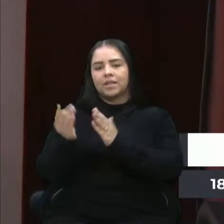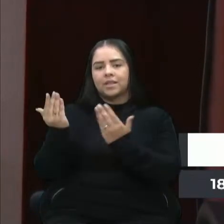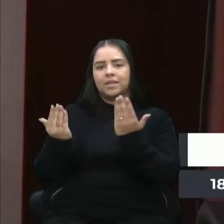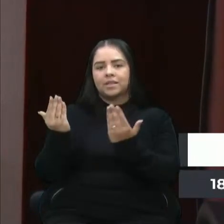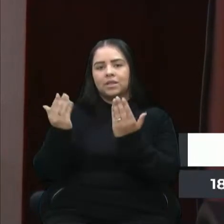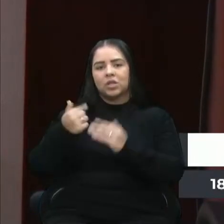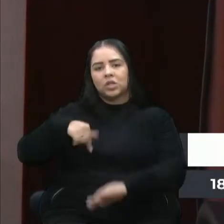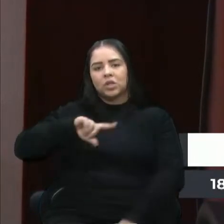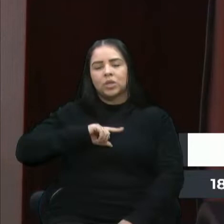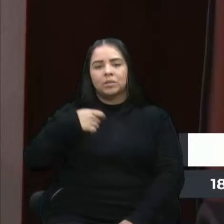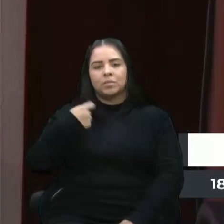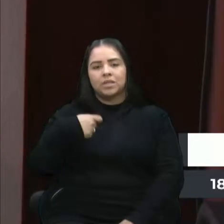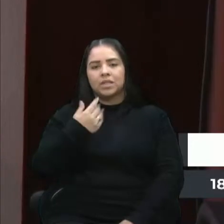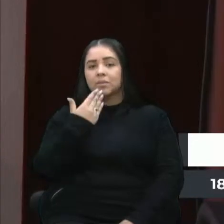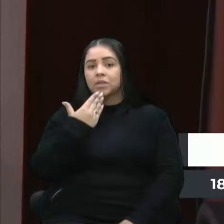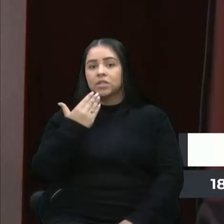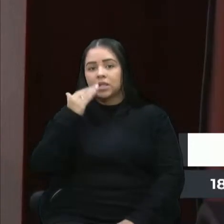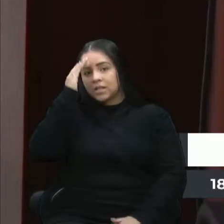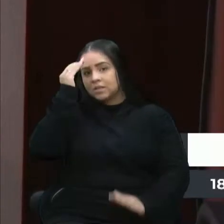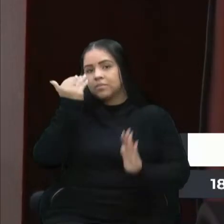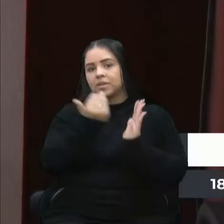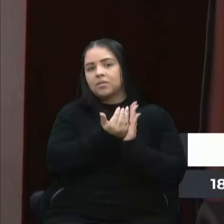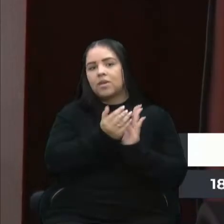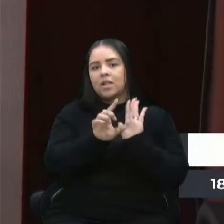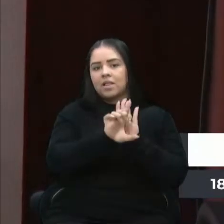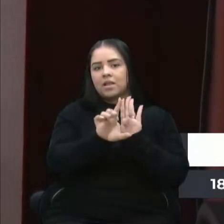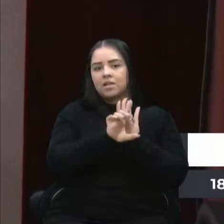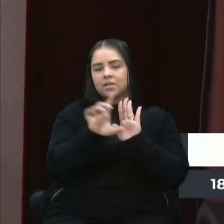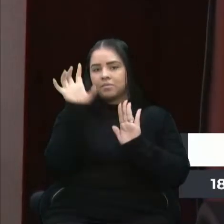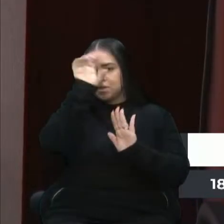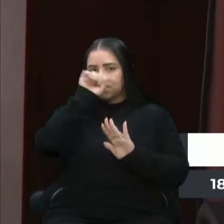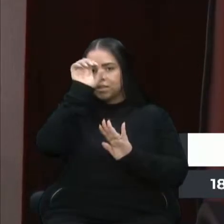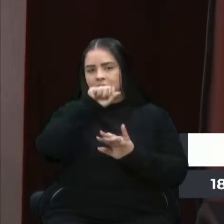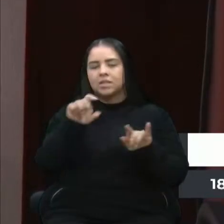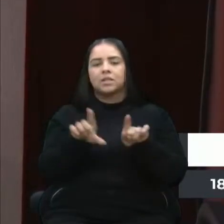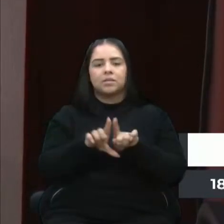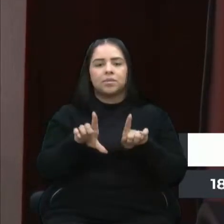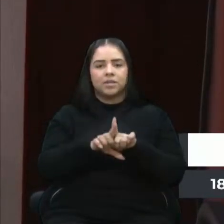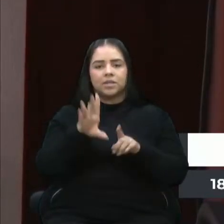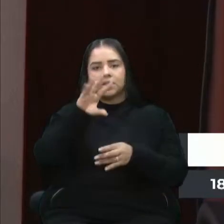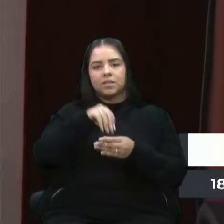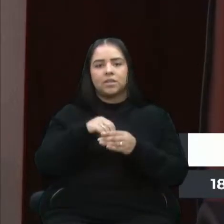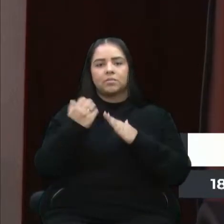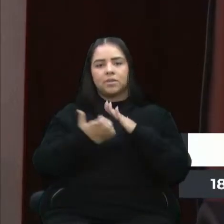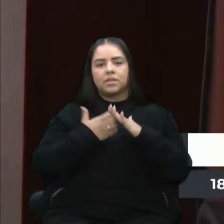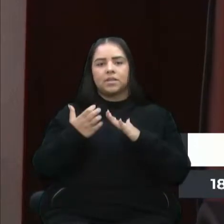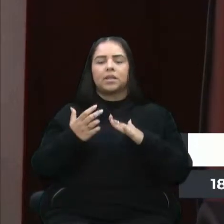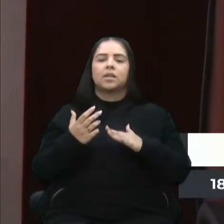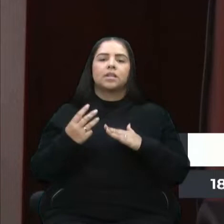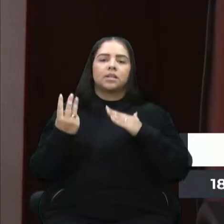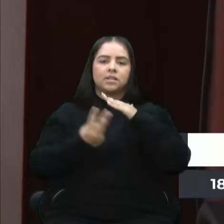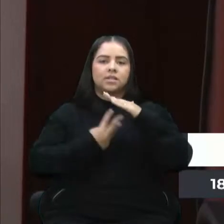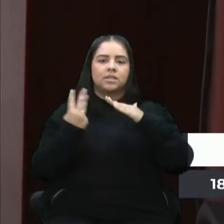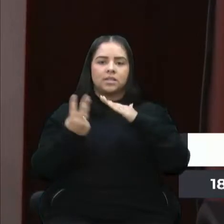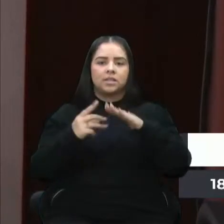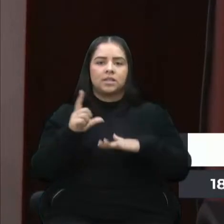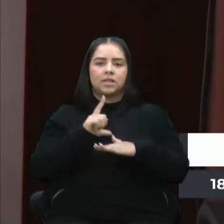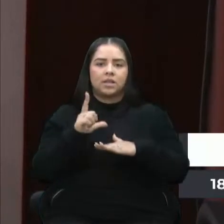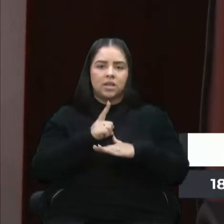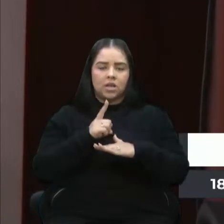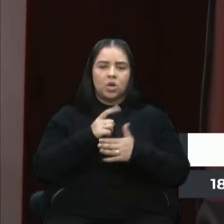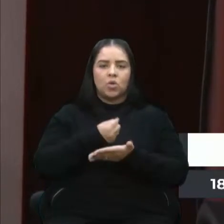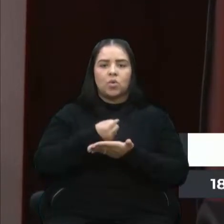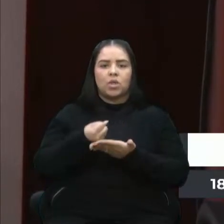precisa exigir o cumprimento da lei da aprendizagem, inclusive nas empresas terceirizadas aqui, que têm contrato com